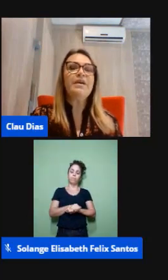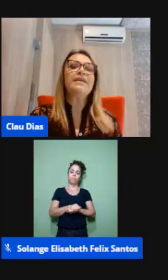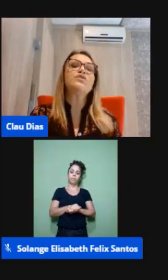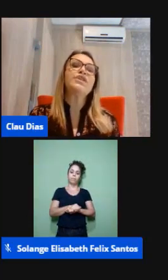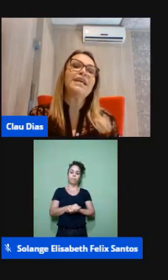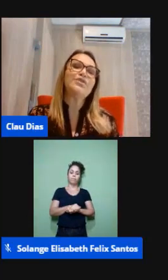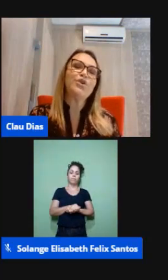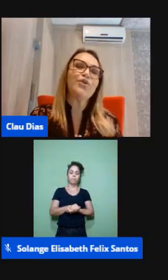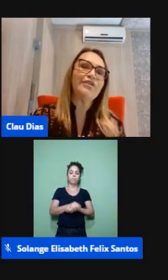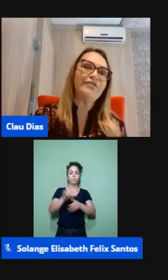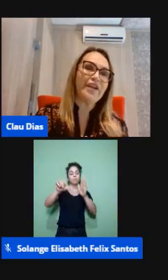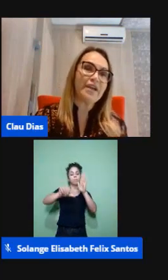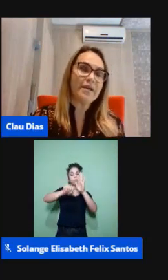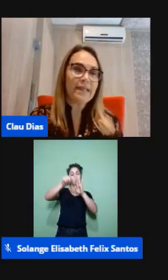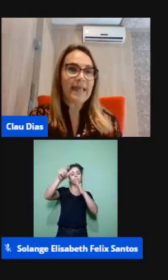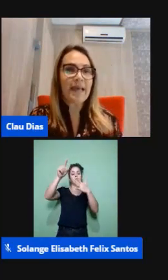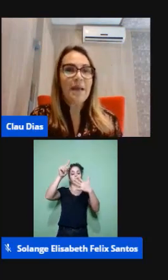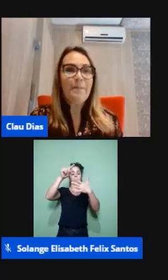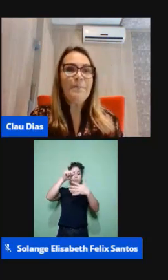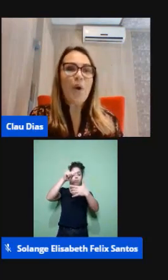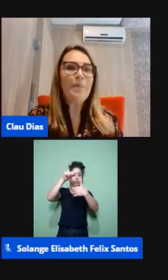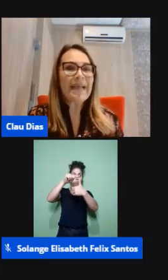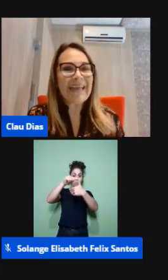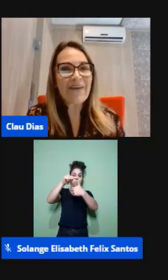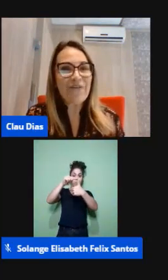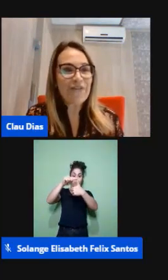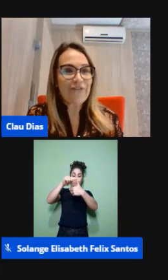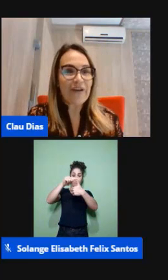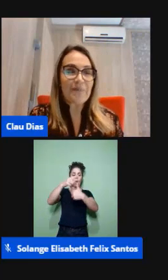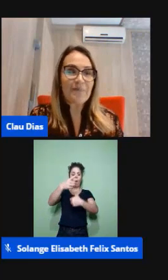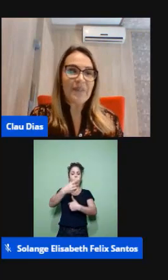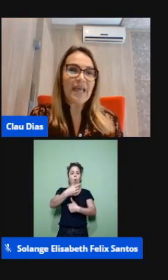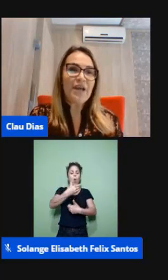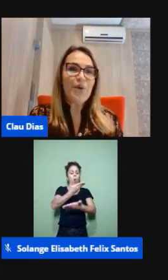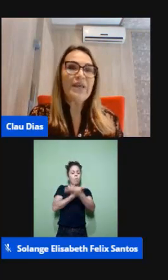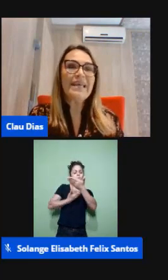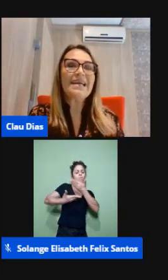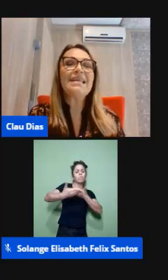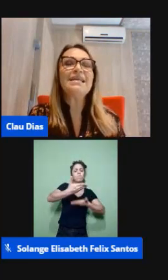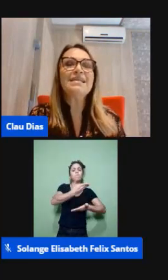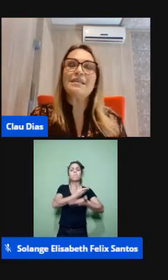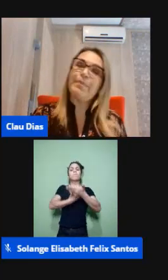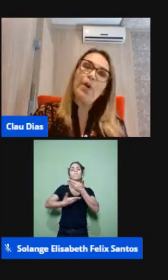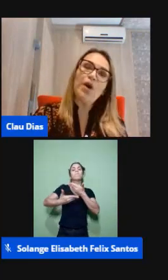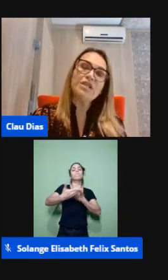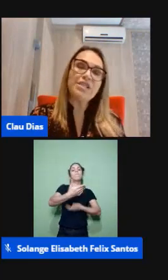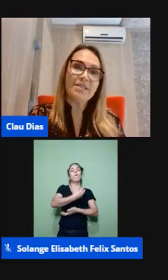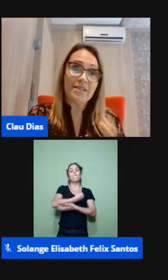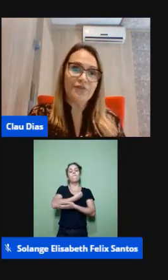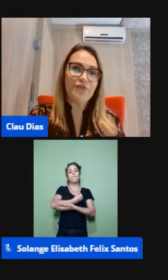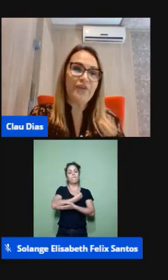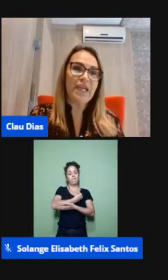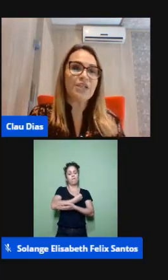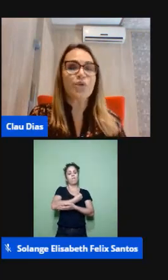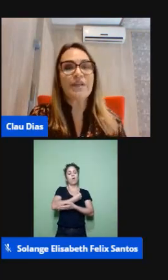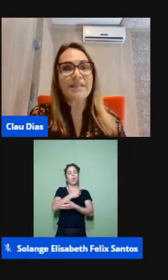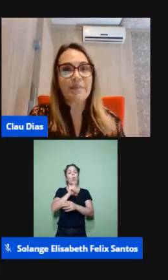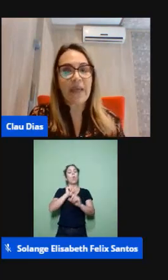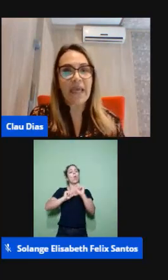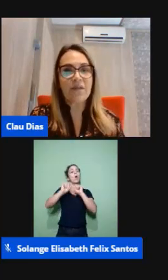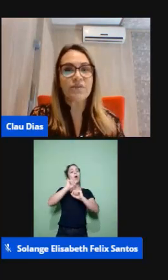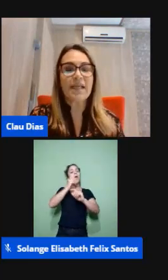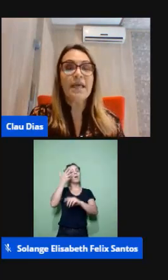Então, primeiro aqui, direito de conviver, né? Bom, para que conviver, né? O que a criança pode desenvolver